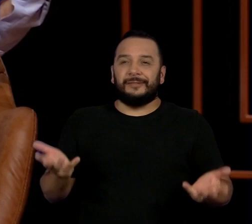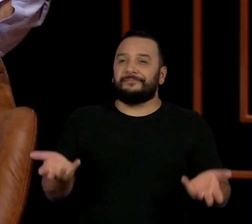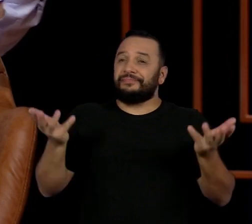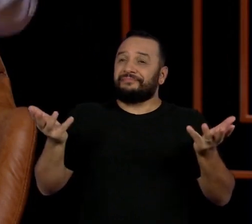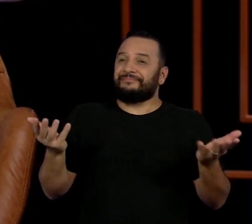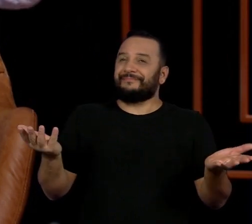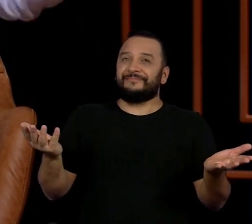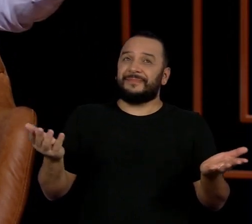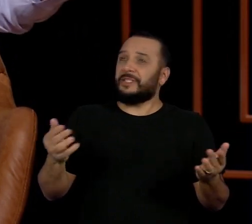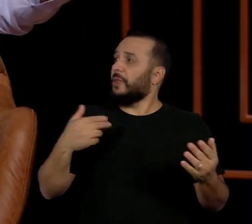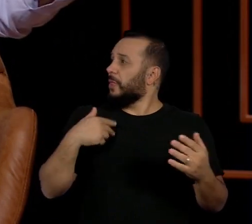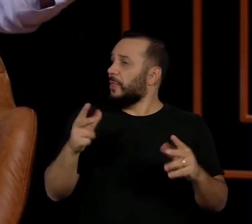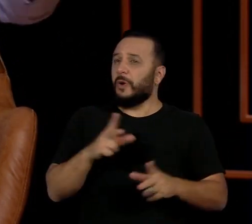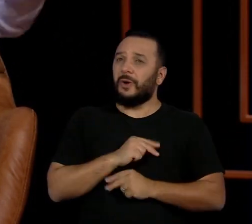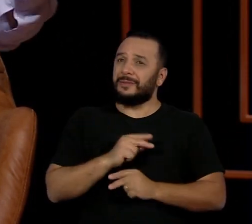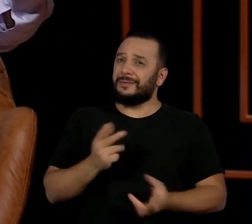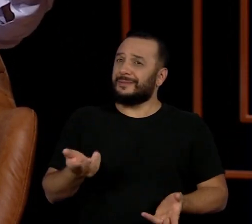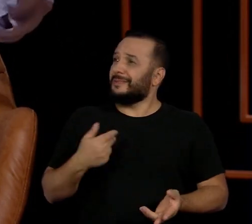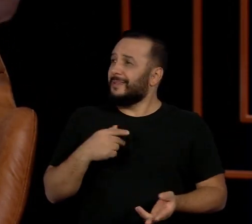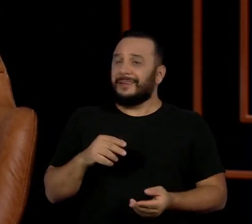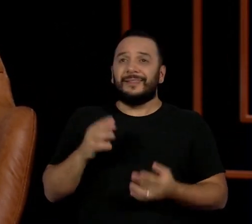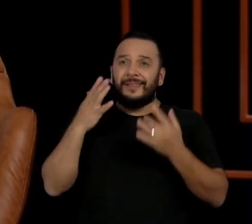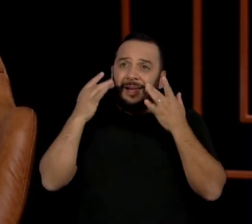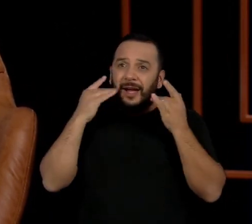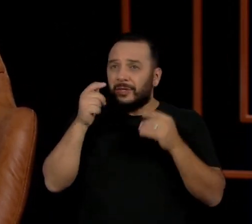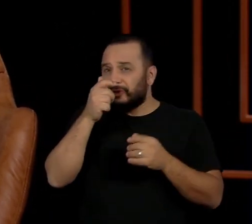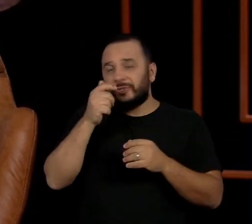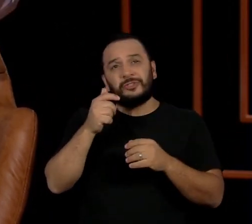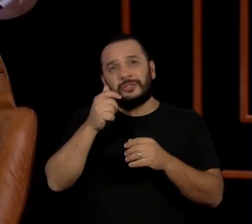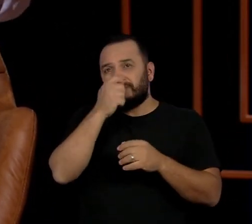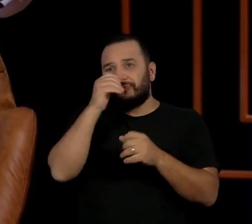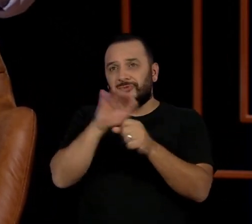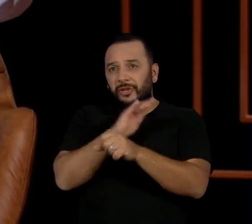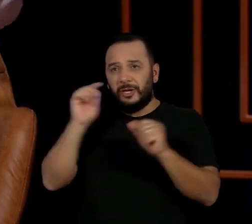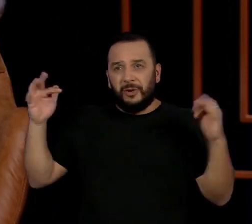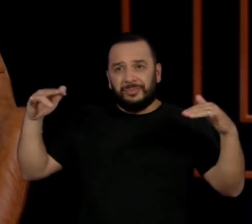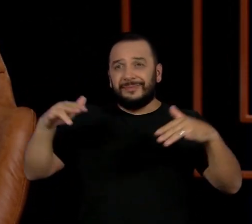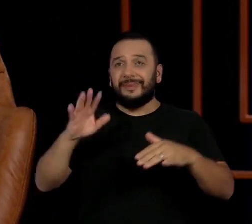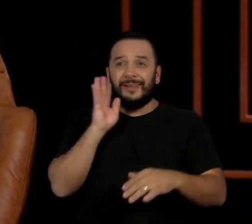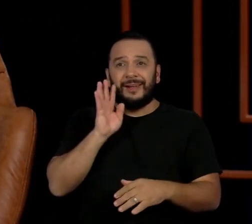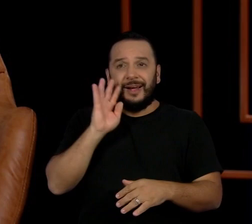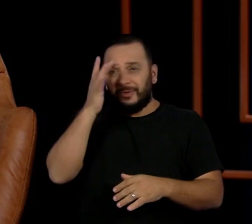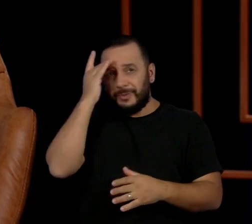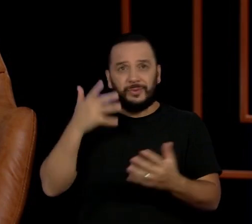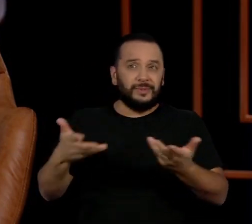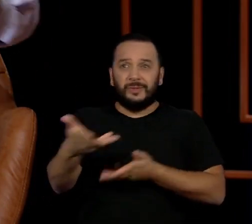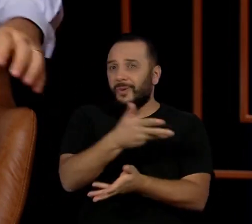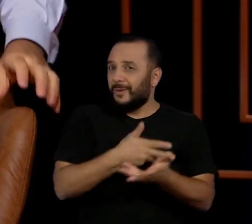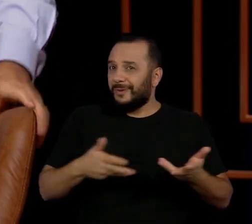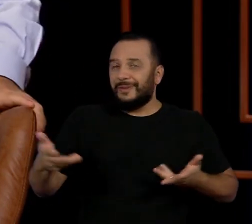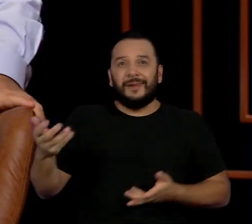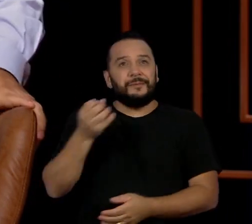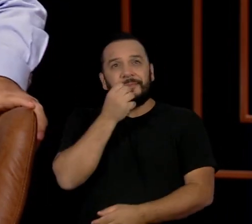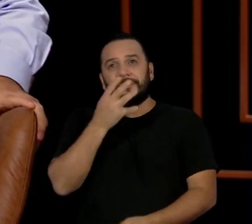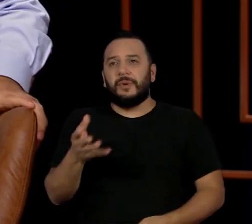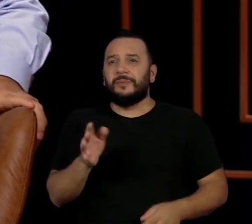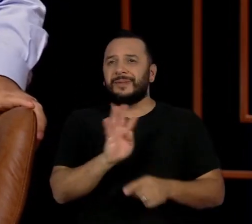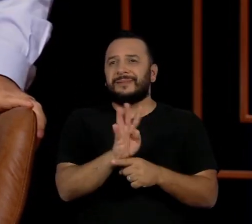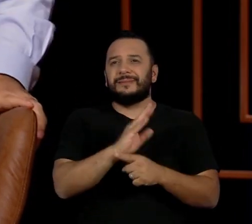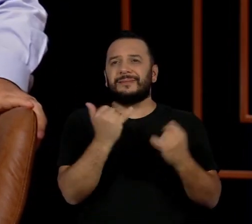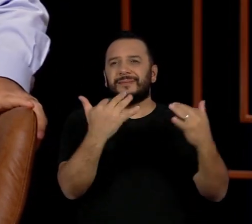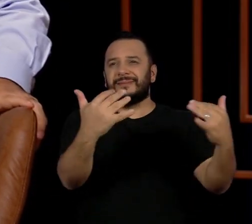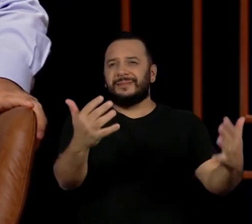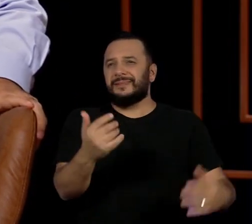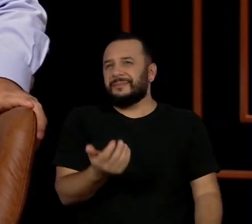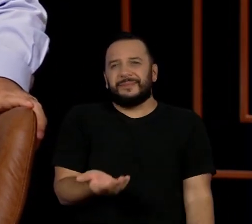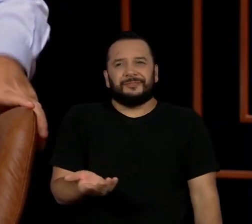falou, caramba, os teatros estão todos cheios, que legal. As pessoas com vontade de se encontrar, né? Na sala e ver. Os cinemas não estão cheios, os